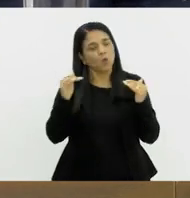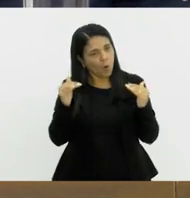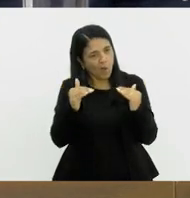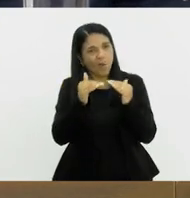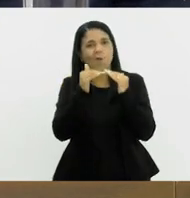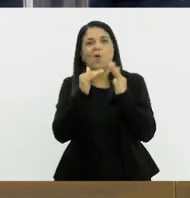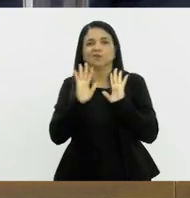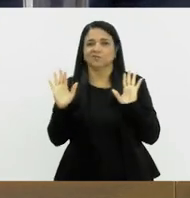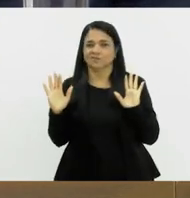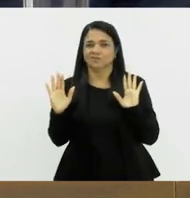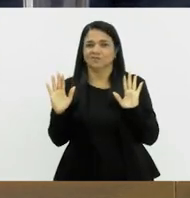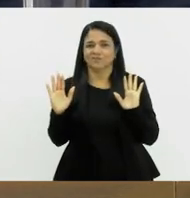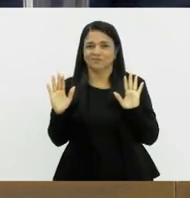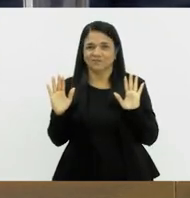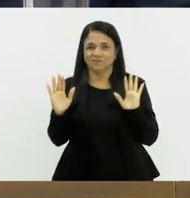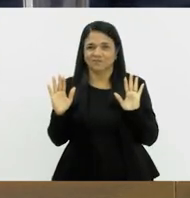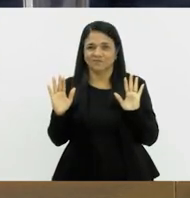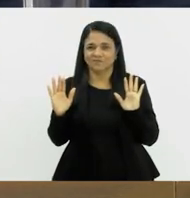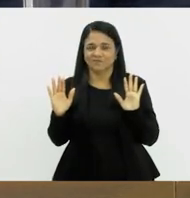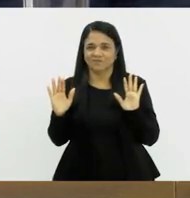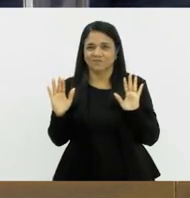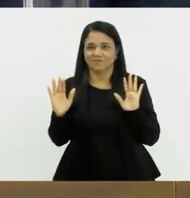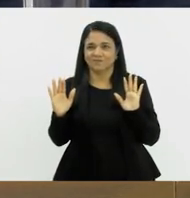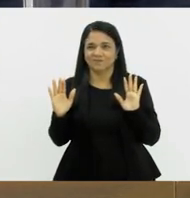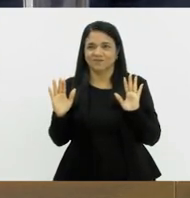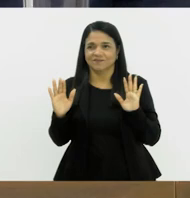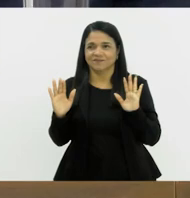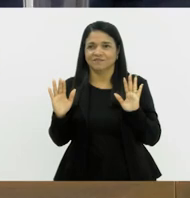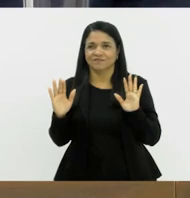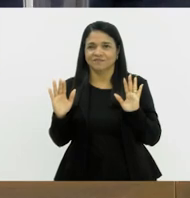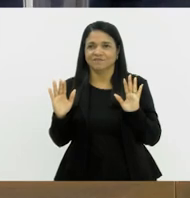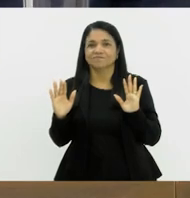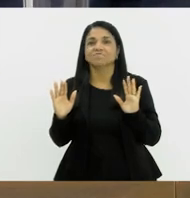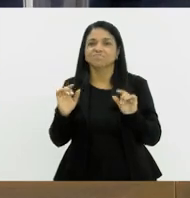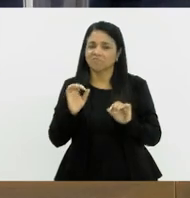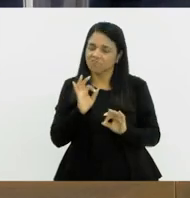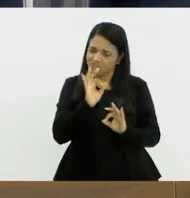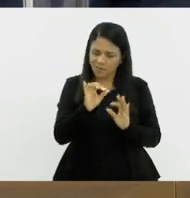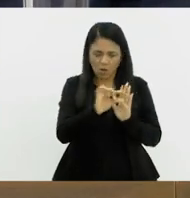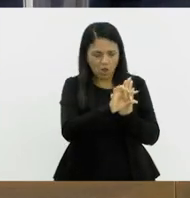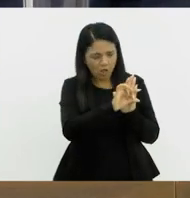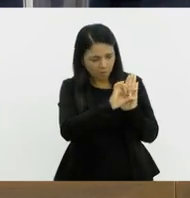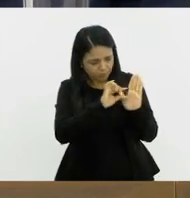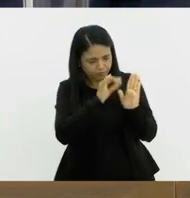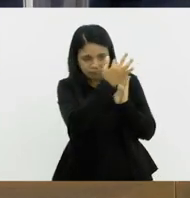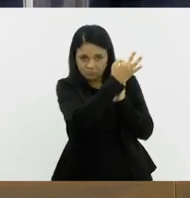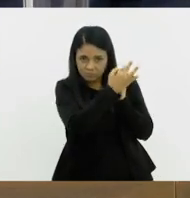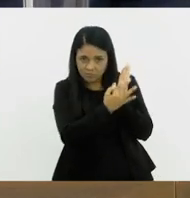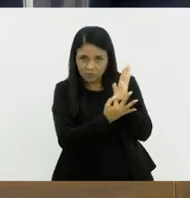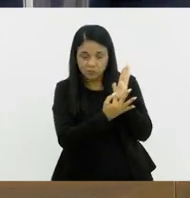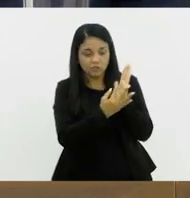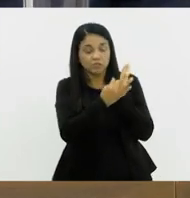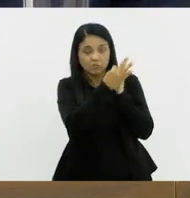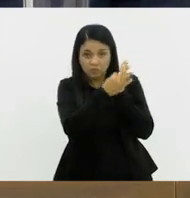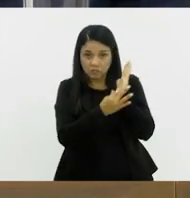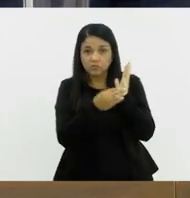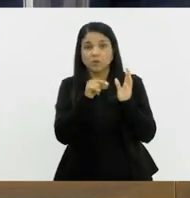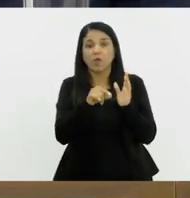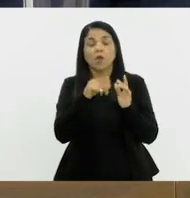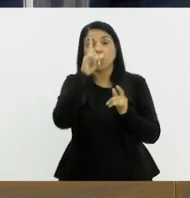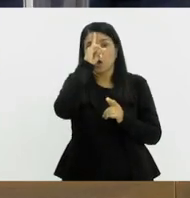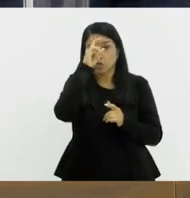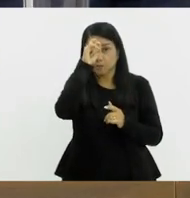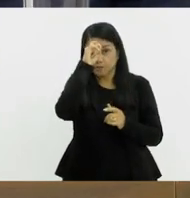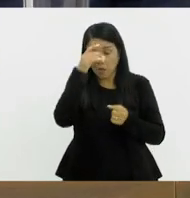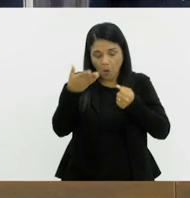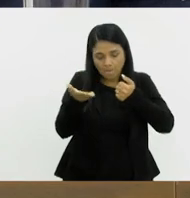talvez, sei lá, botar essa nota, dizer, é um hospital de baixa complexidade, com